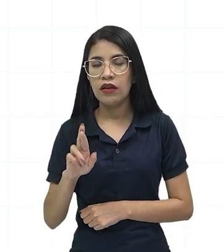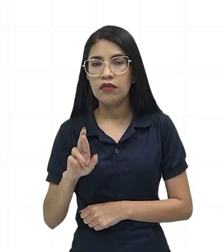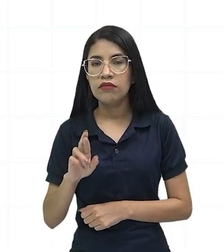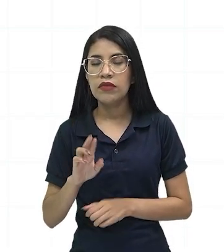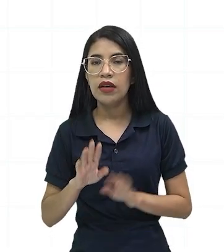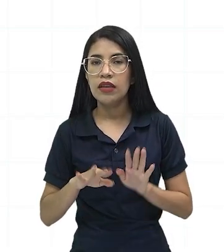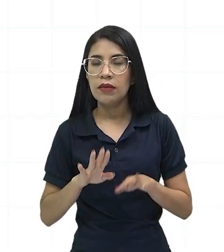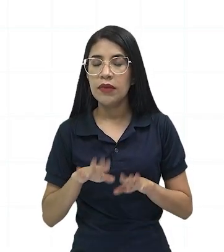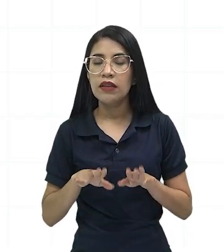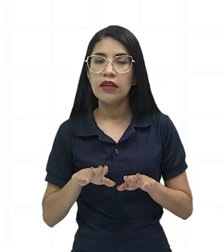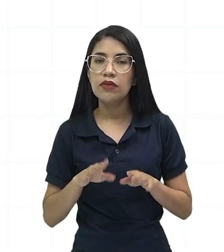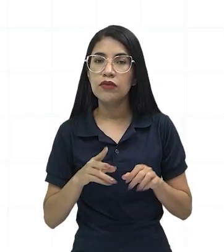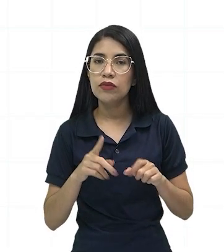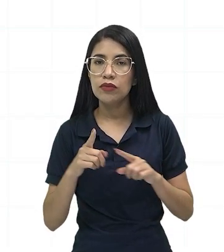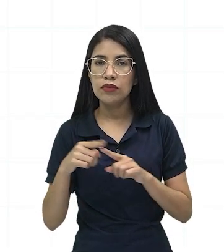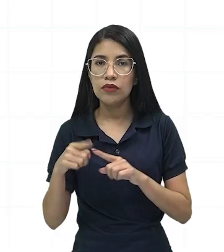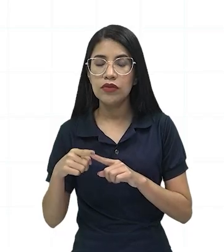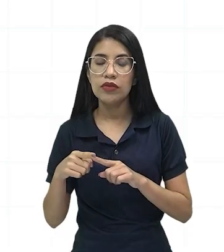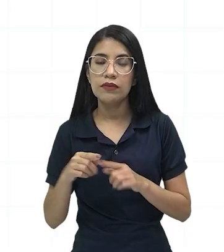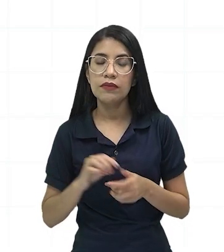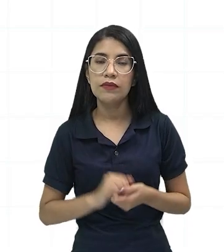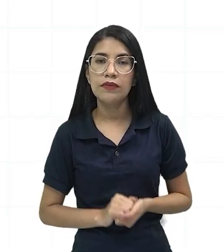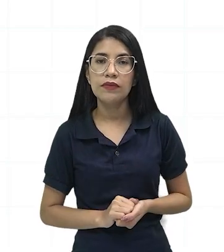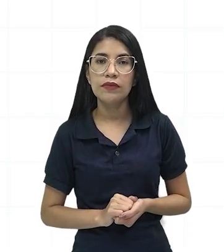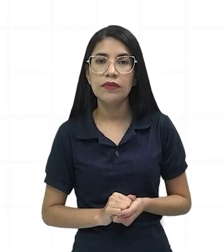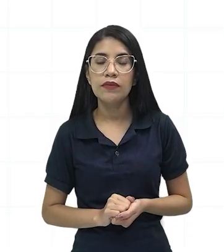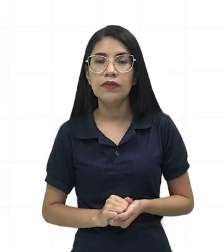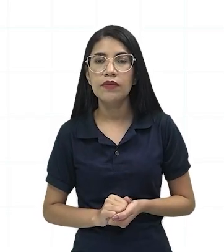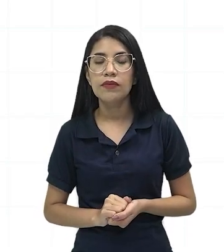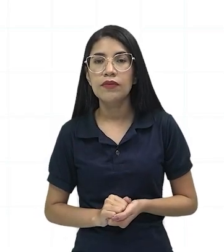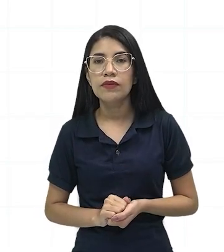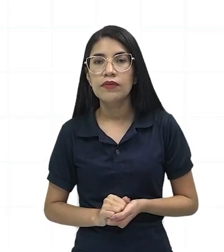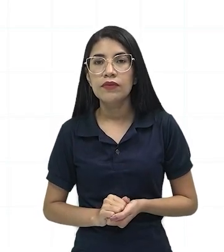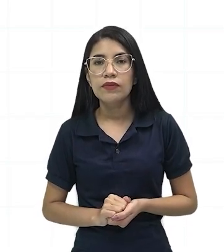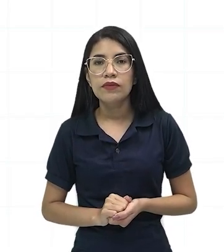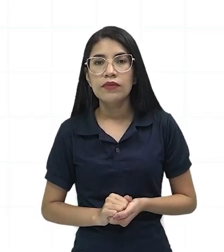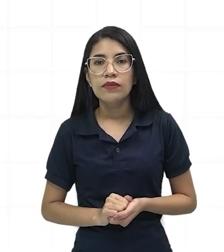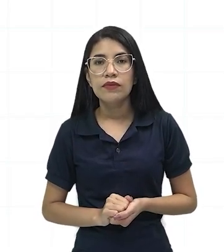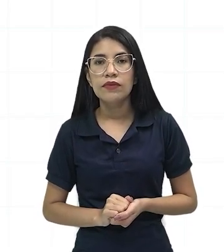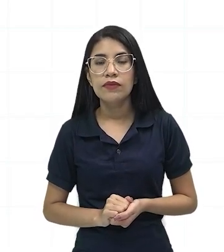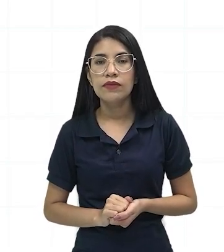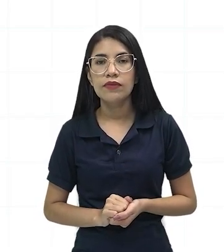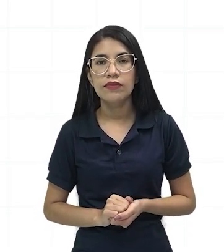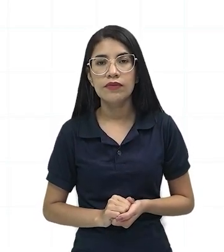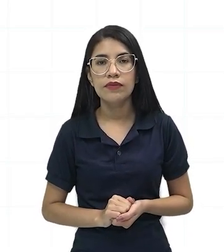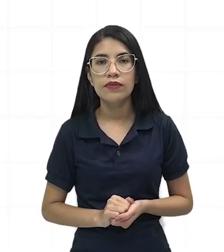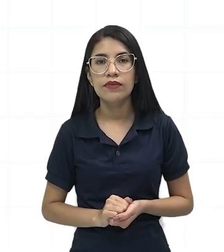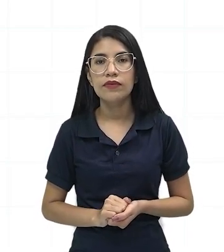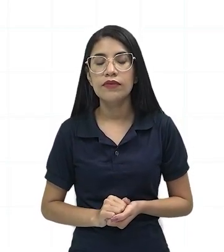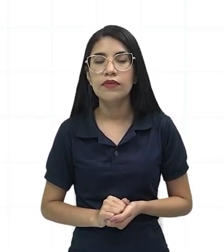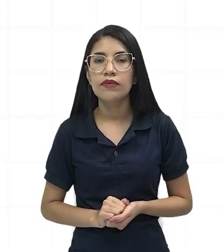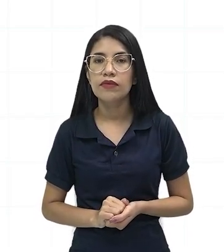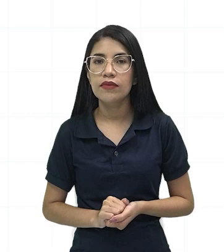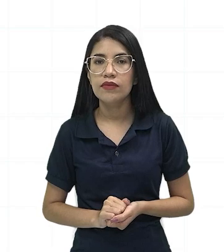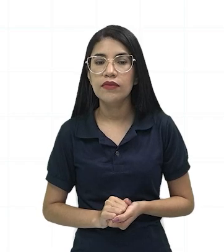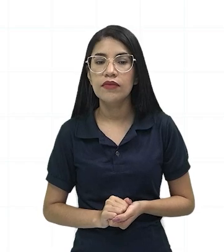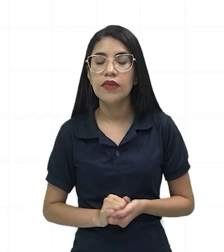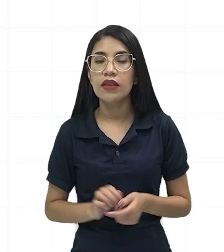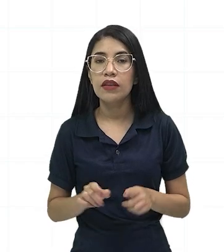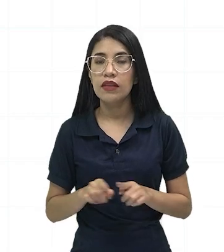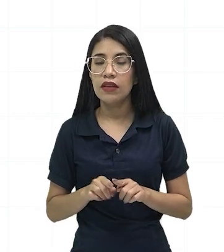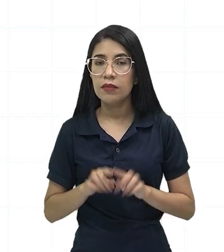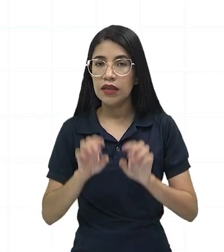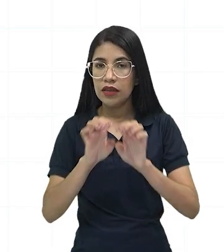bagunça generalizada, mais organizada dentro da língua portuguesa. Eu sei, é paradoxal, mas é assim que funciona. Também temos na